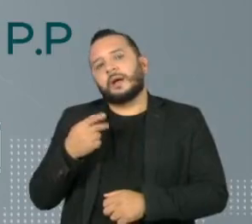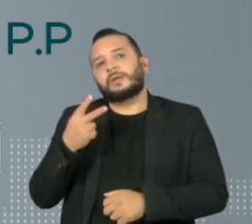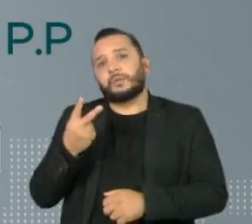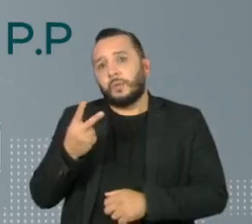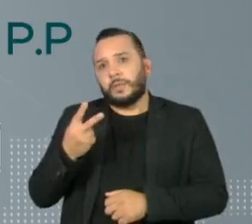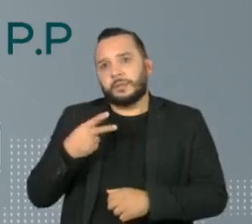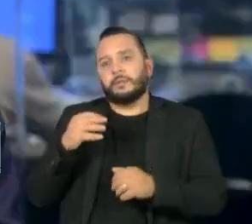para menos